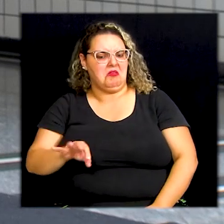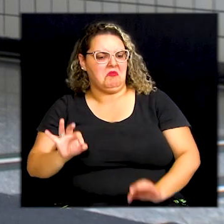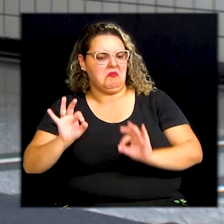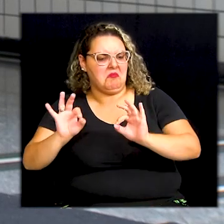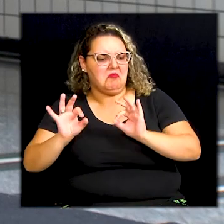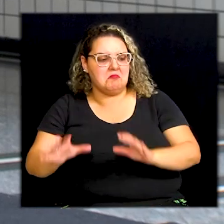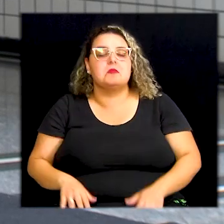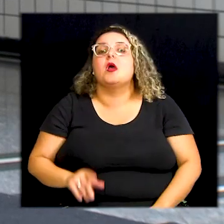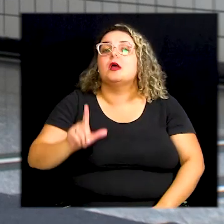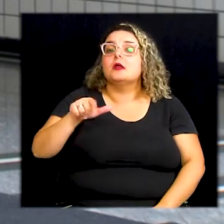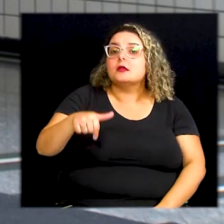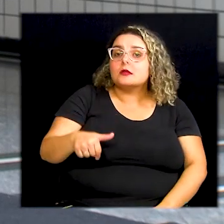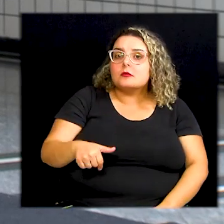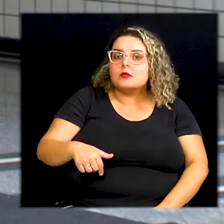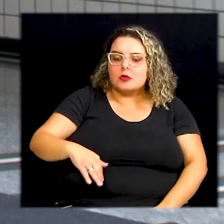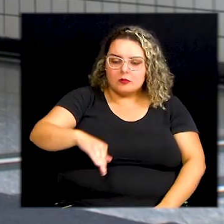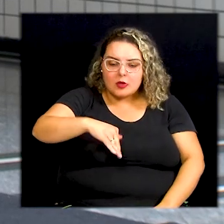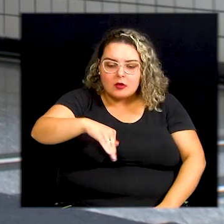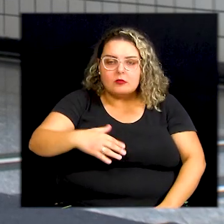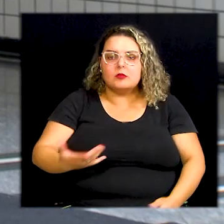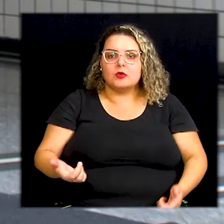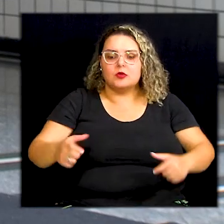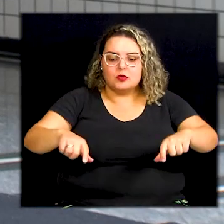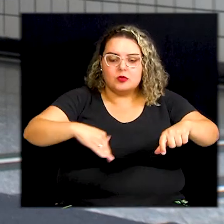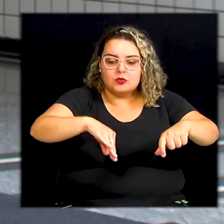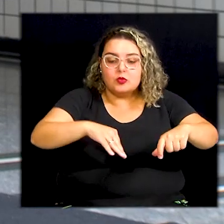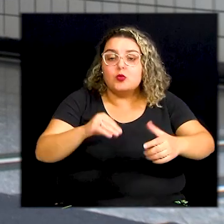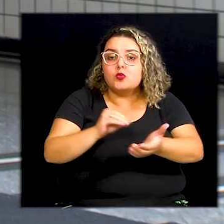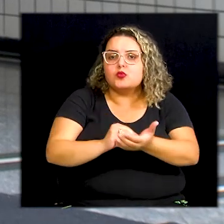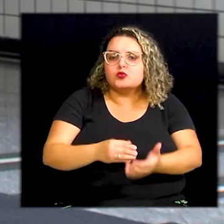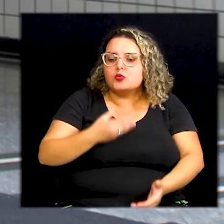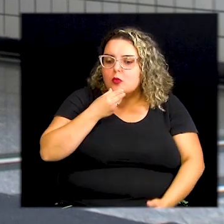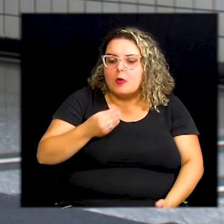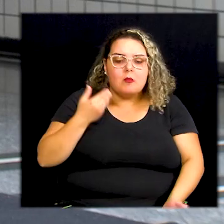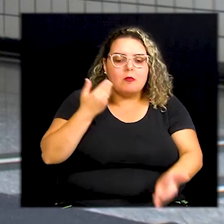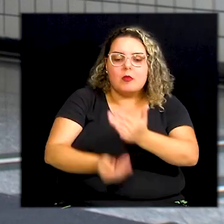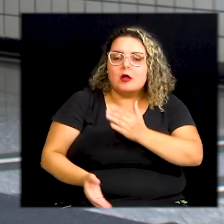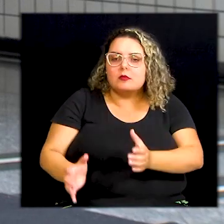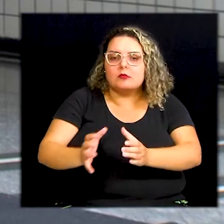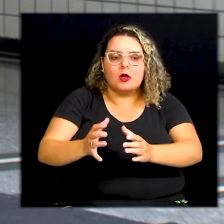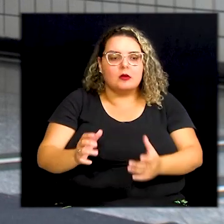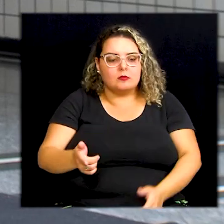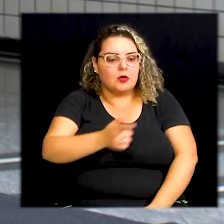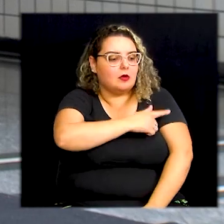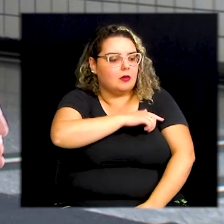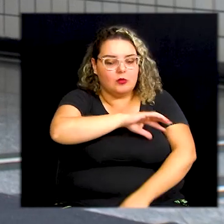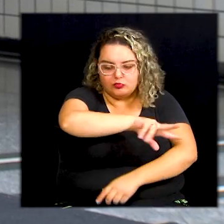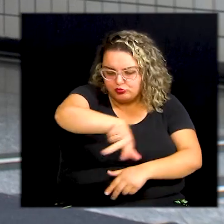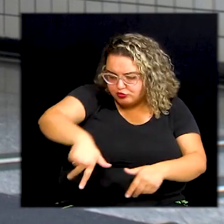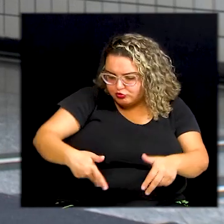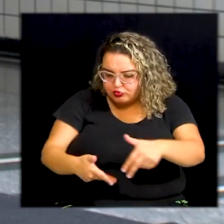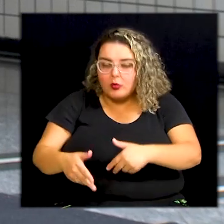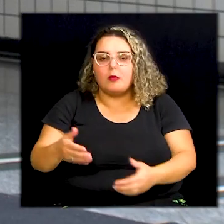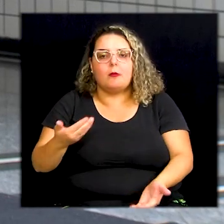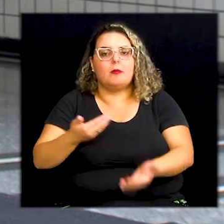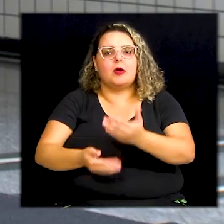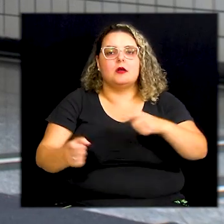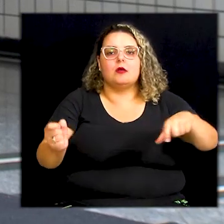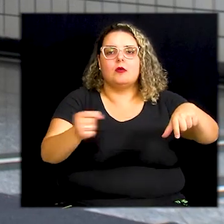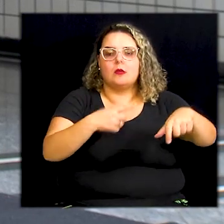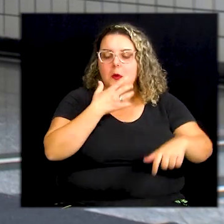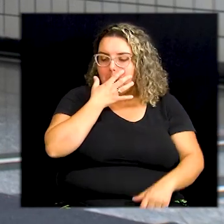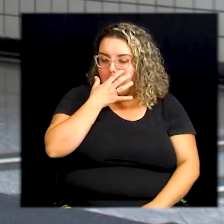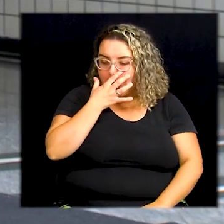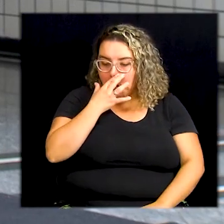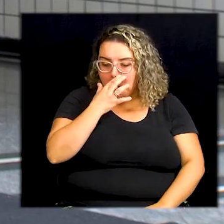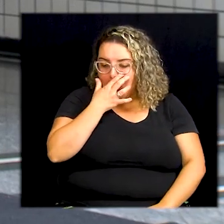personalidade. Logo depois, você estava no meio campo, você era praticamente o último homem. Você perdeu a bola, o cara do Grêmio caminhou quase todo o campo, perdeu o